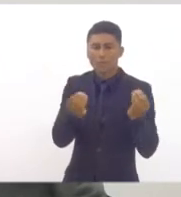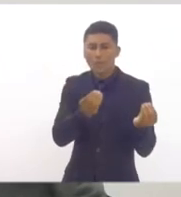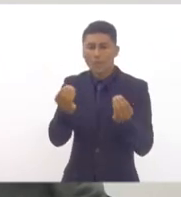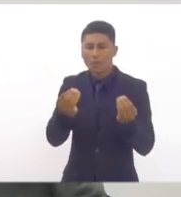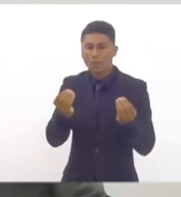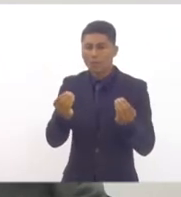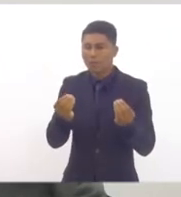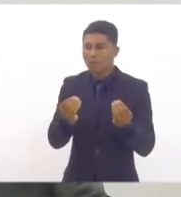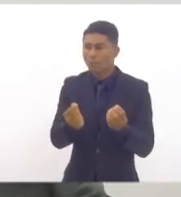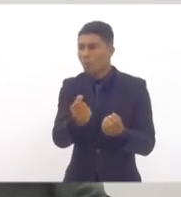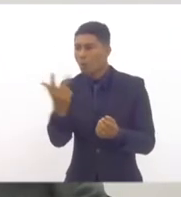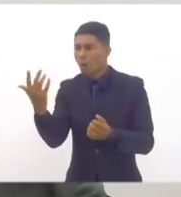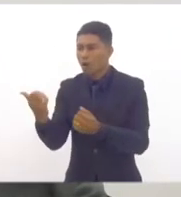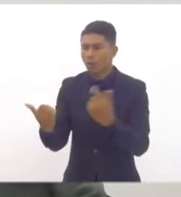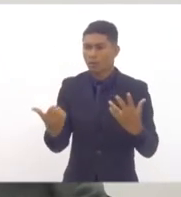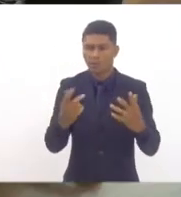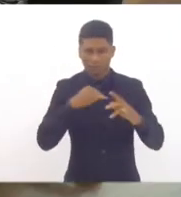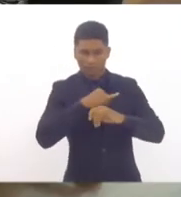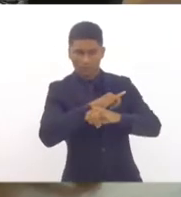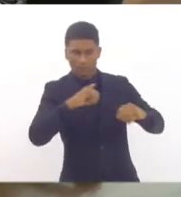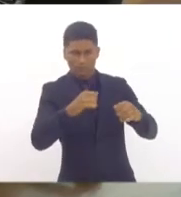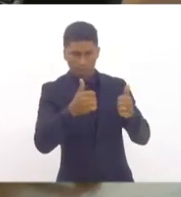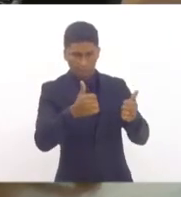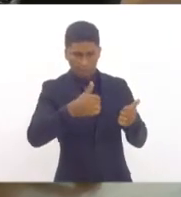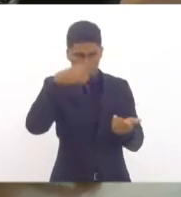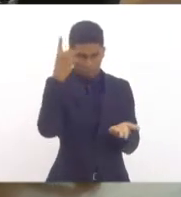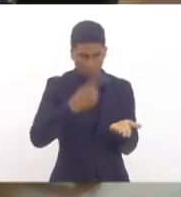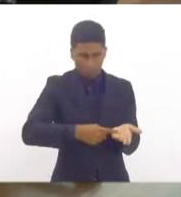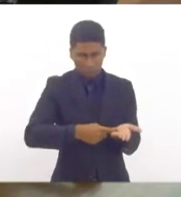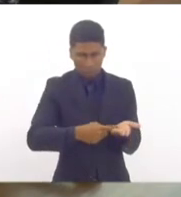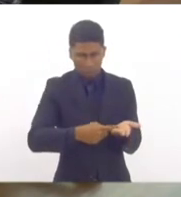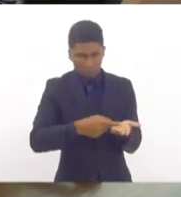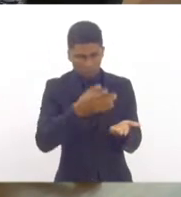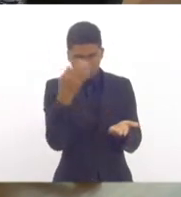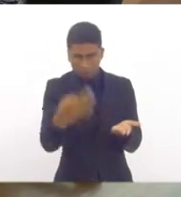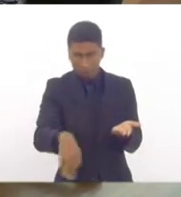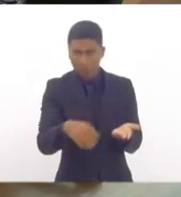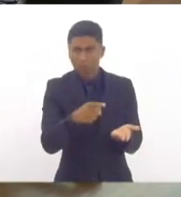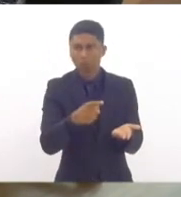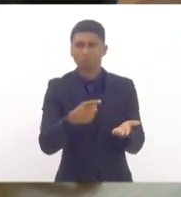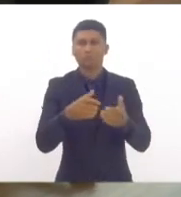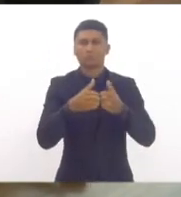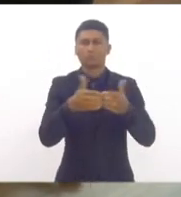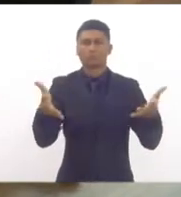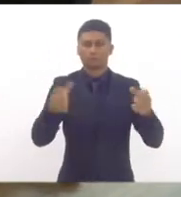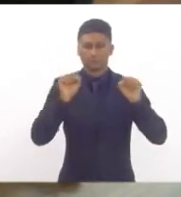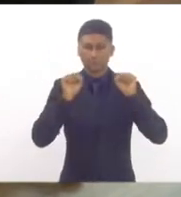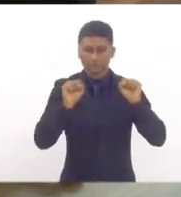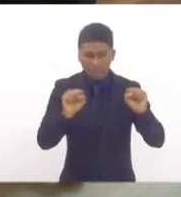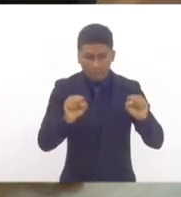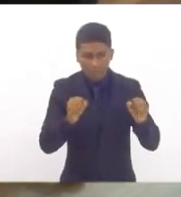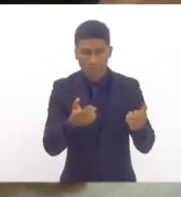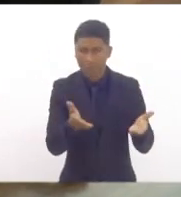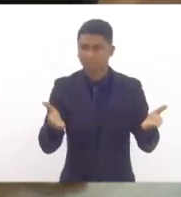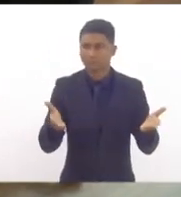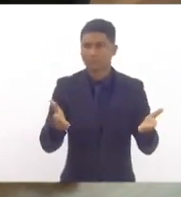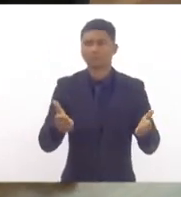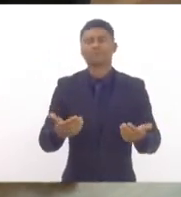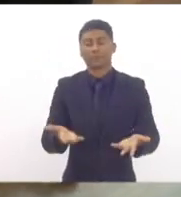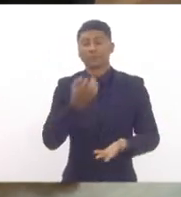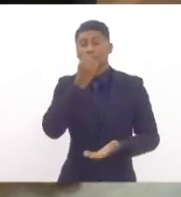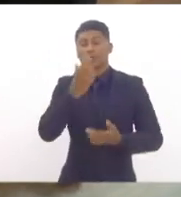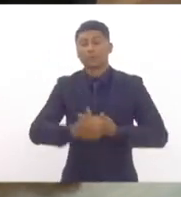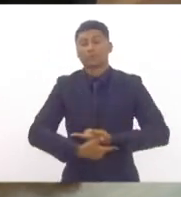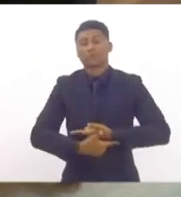Temos acordo com essa condução? Podemos, então, dar início? Então, boa sorte